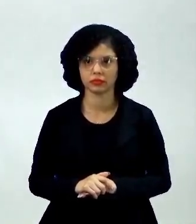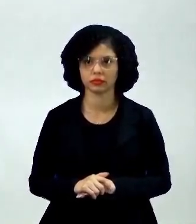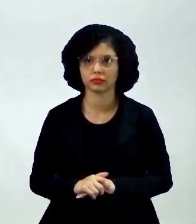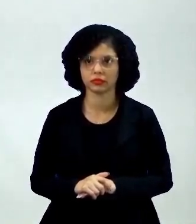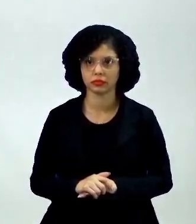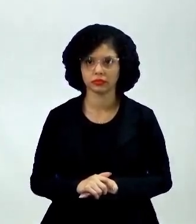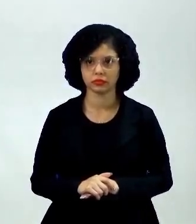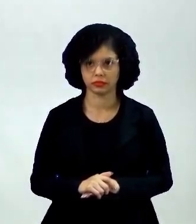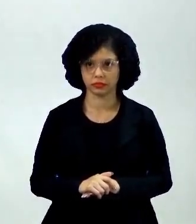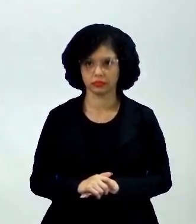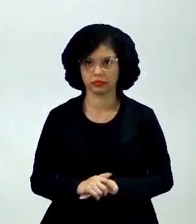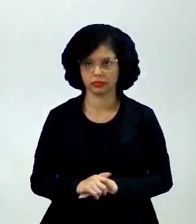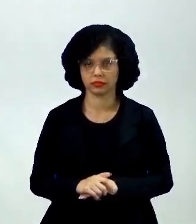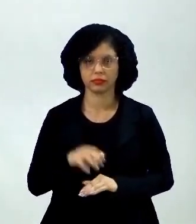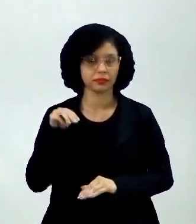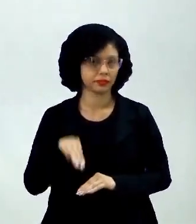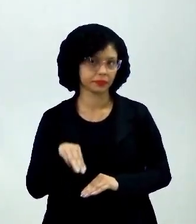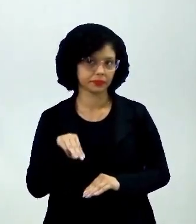340